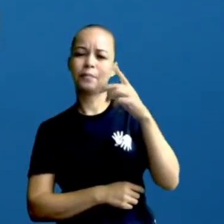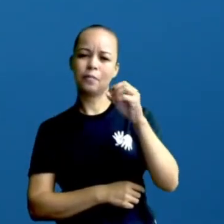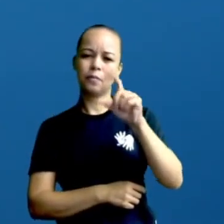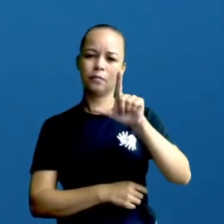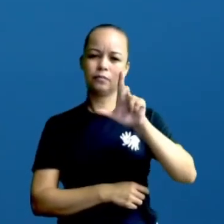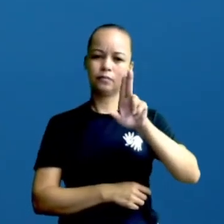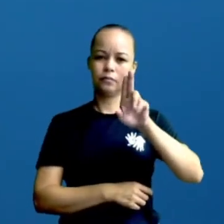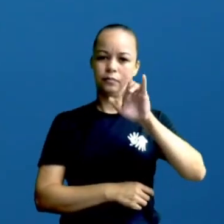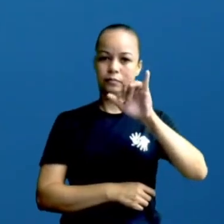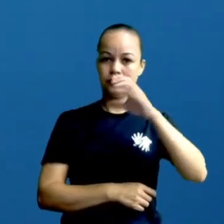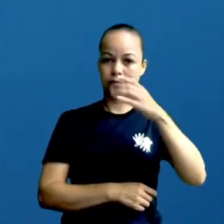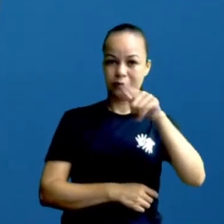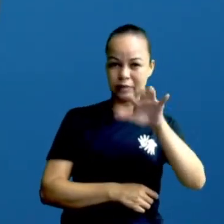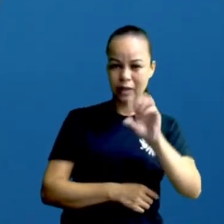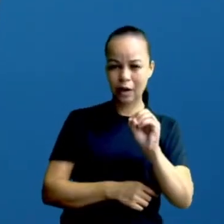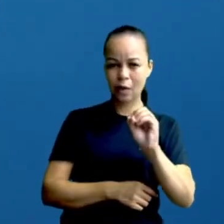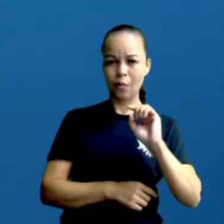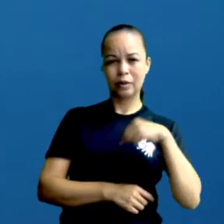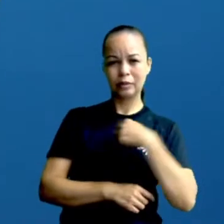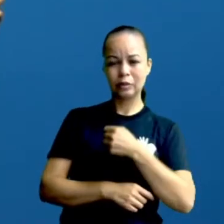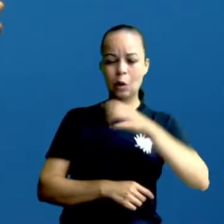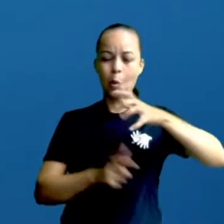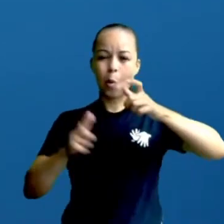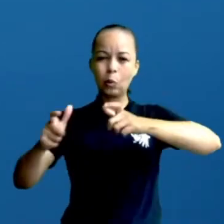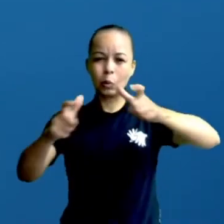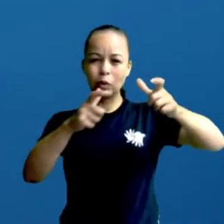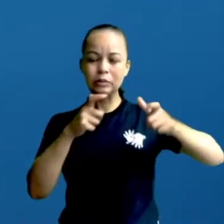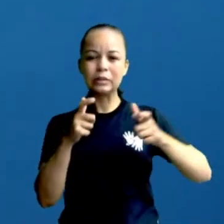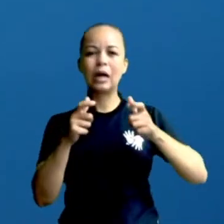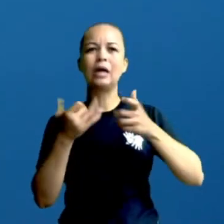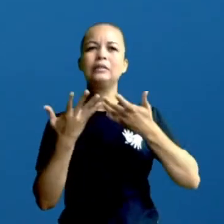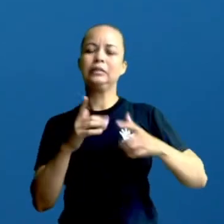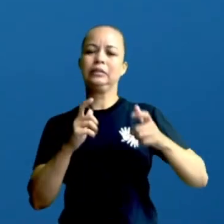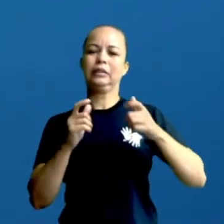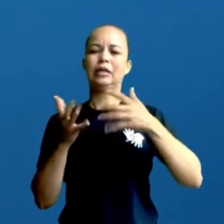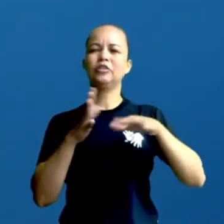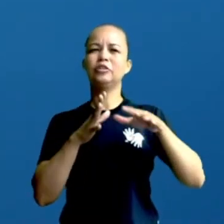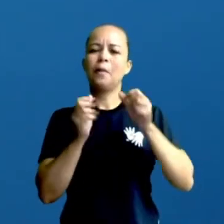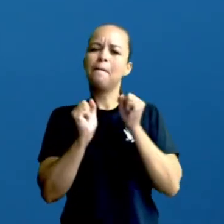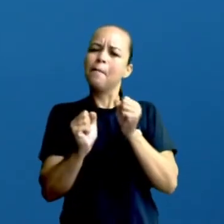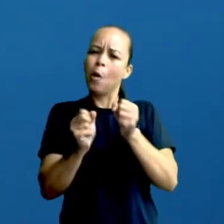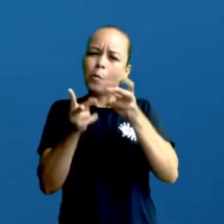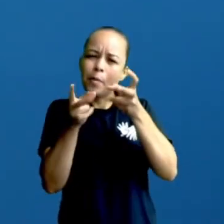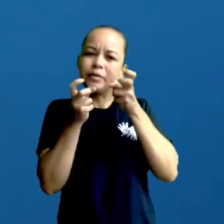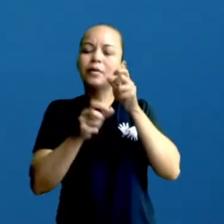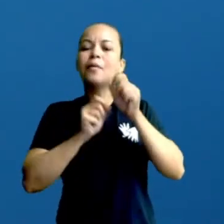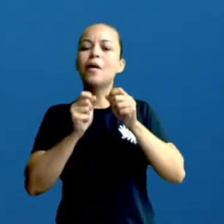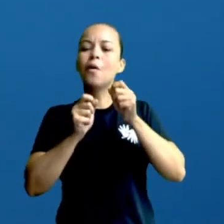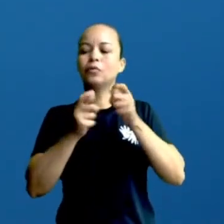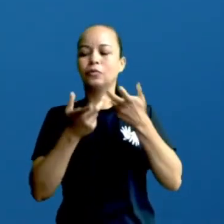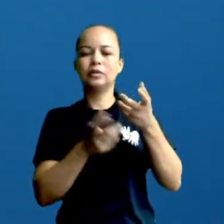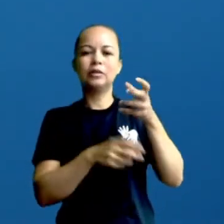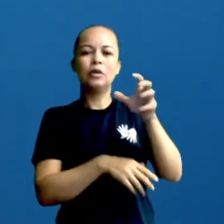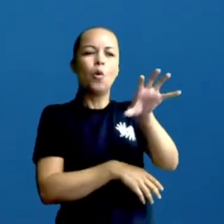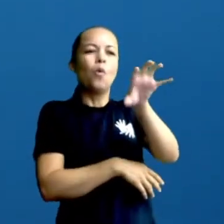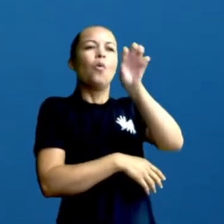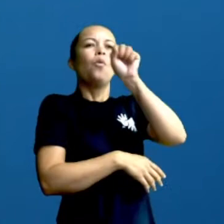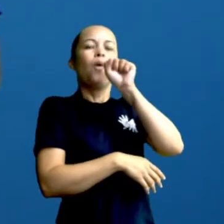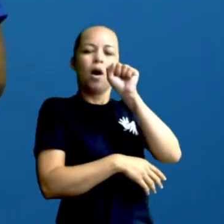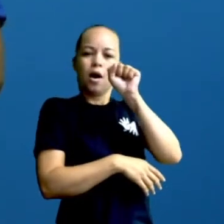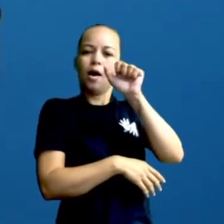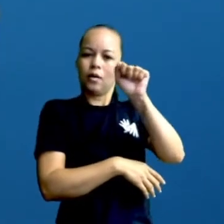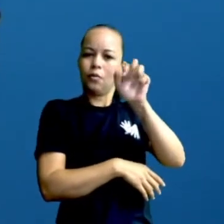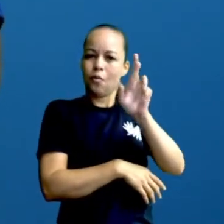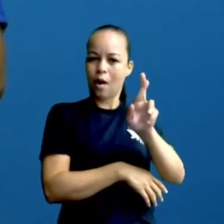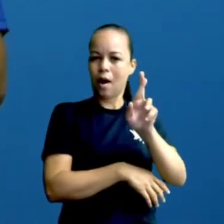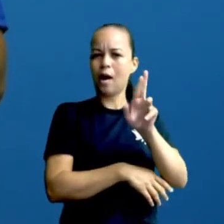gente pode perceber a poluição do ar, que é aquela quando você está sentindo um cheiro muito ruim, diz assim, nossa, não estou conseguindo nem respirar